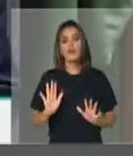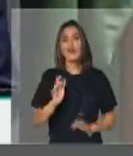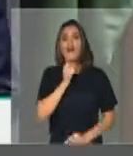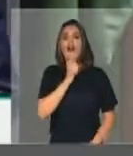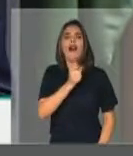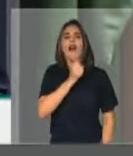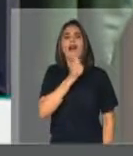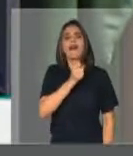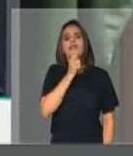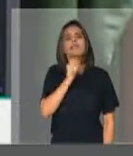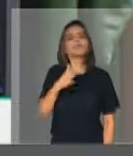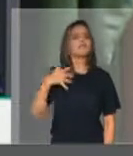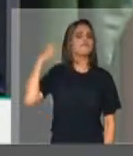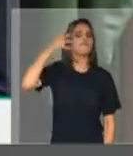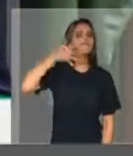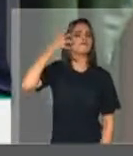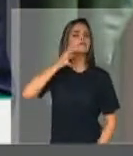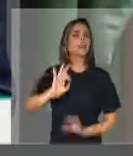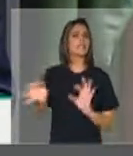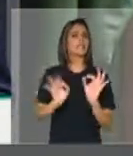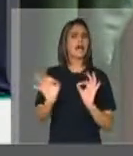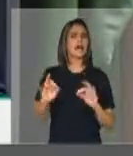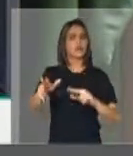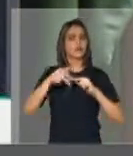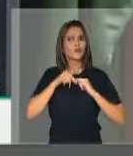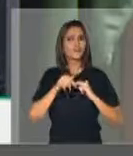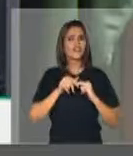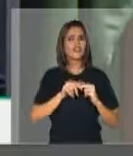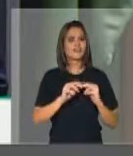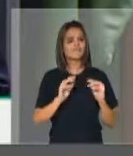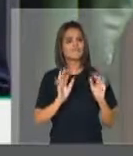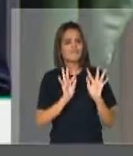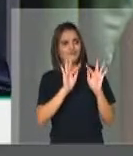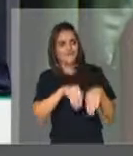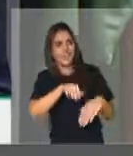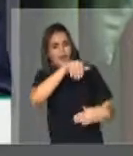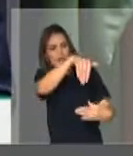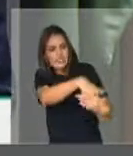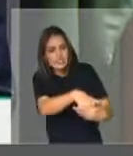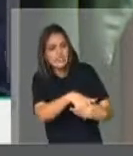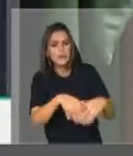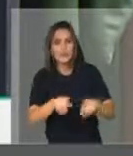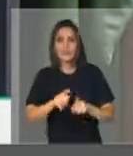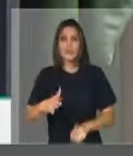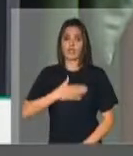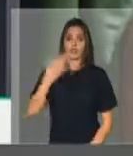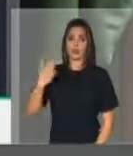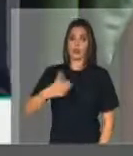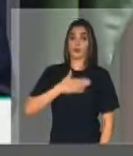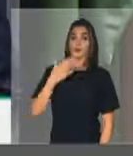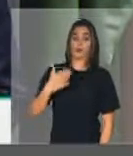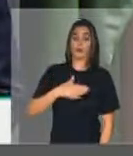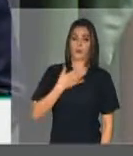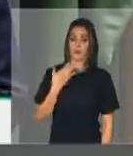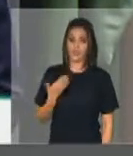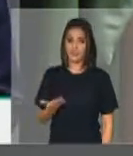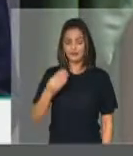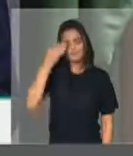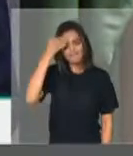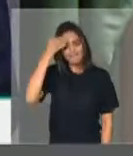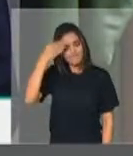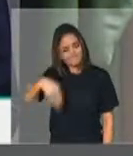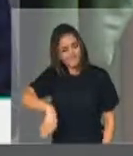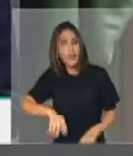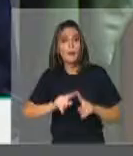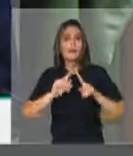uso da palavra da tribuna, um pouco pelo resultado das eleições, um pouco pela surpresa do resultado das eleições,